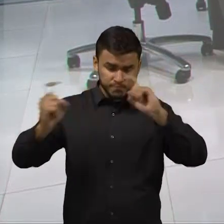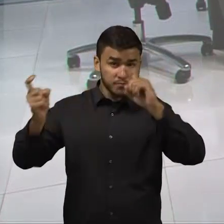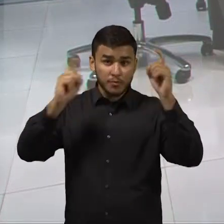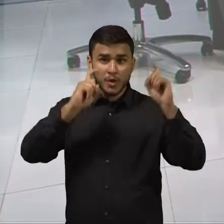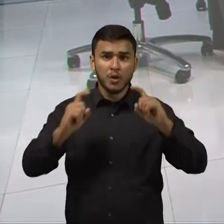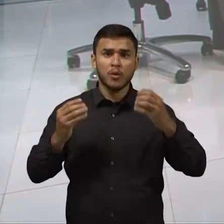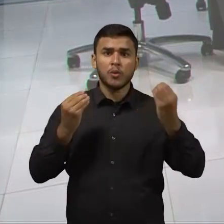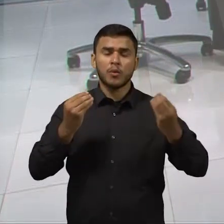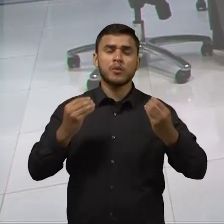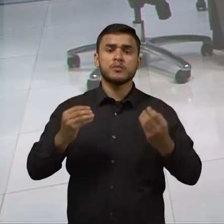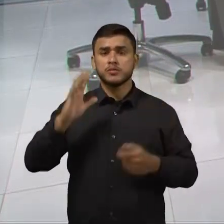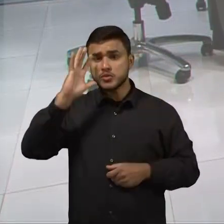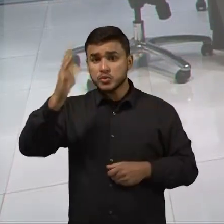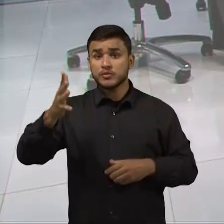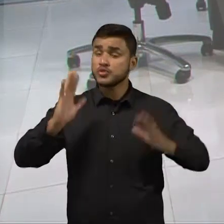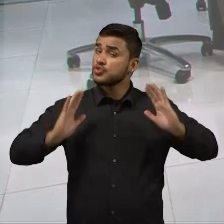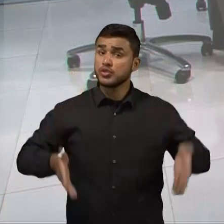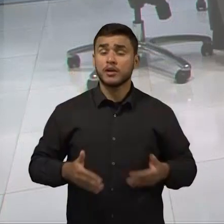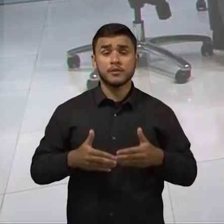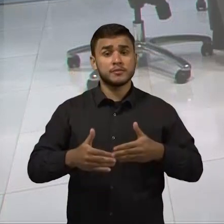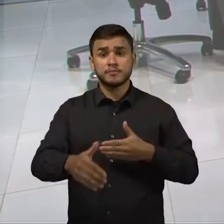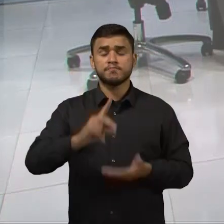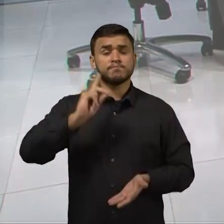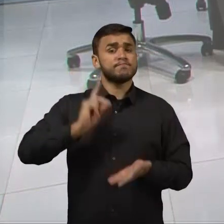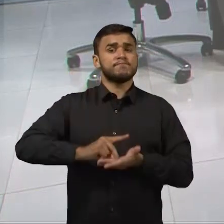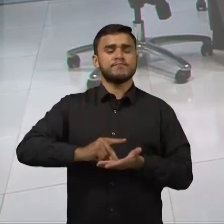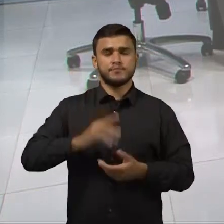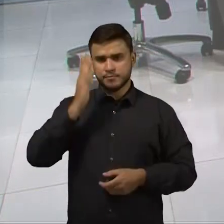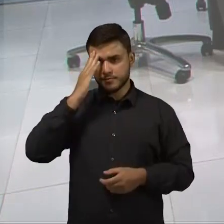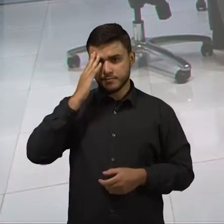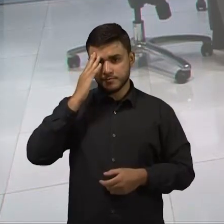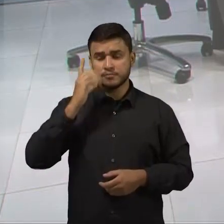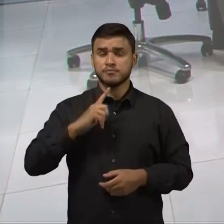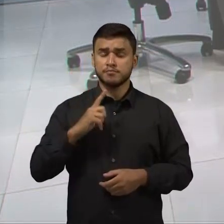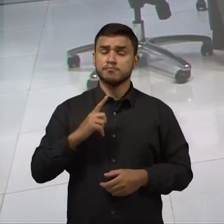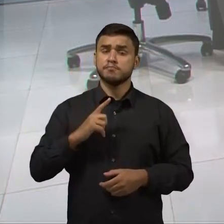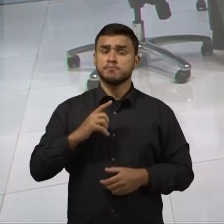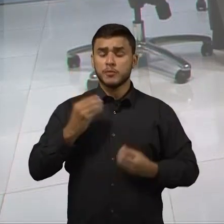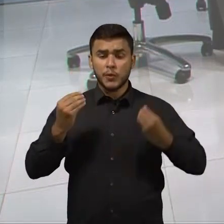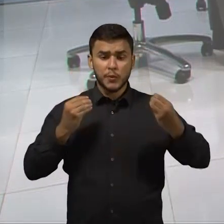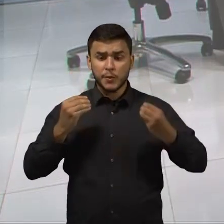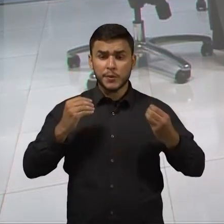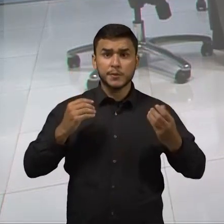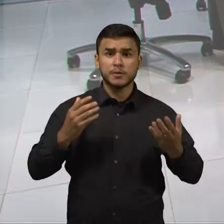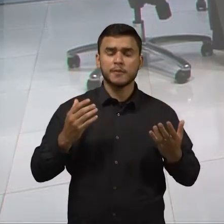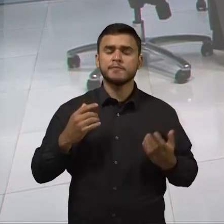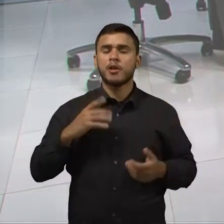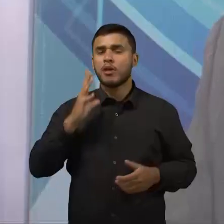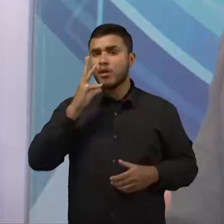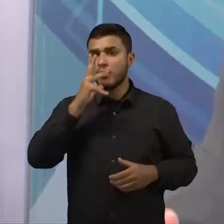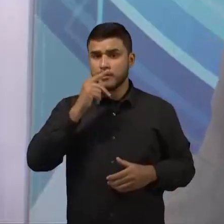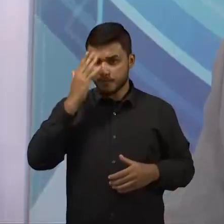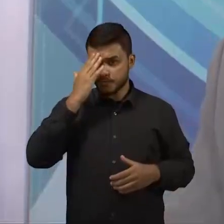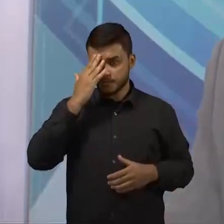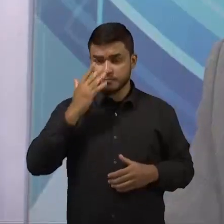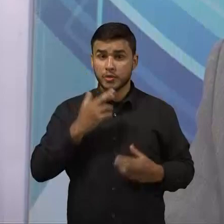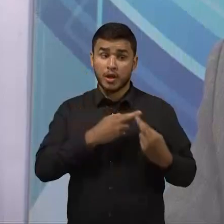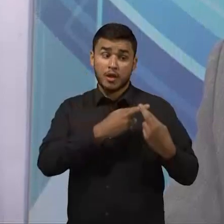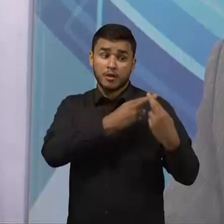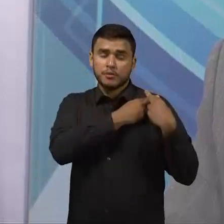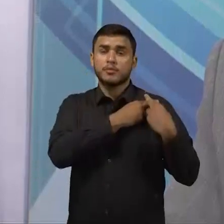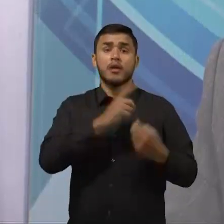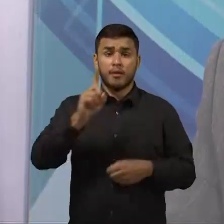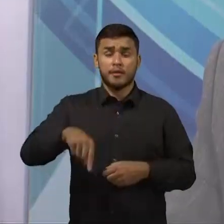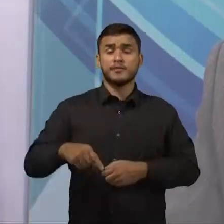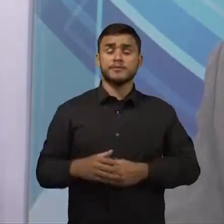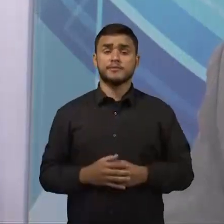que podem resolver de maneira definitiva, porque tem um efeito vinculante, e ela não resolve. Então, a